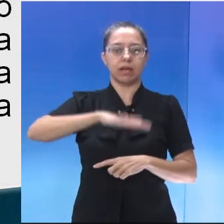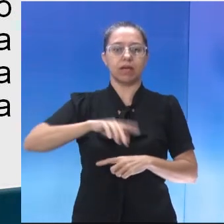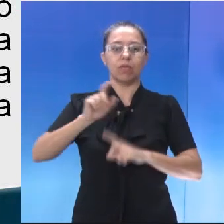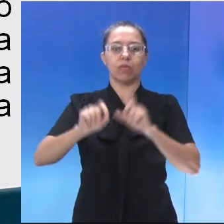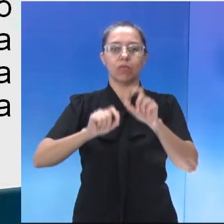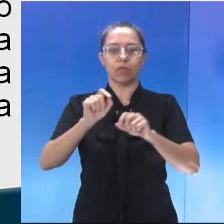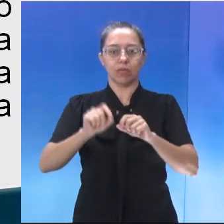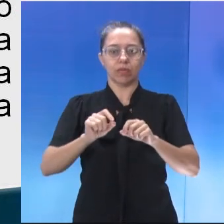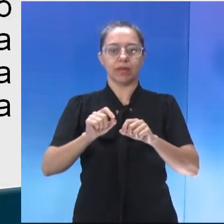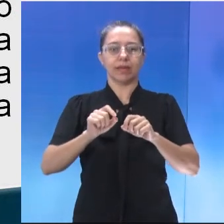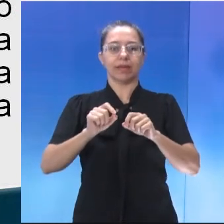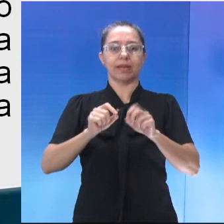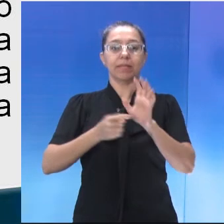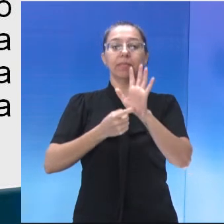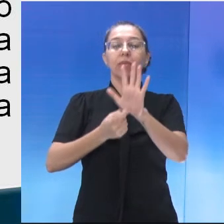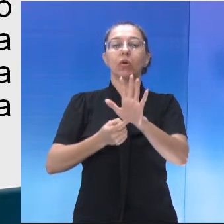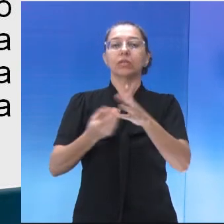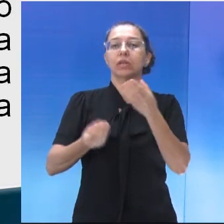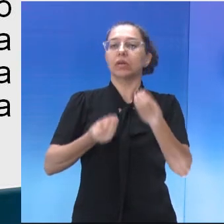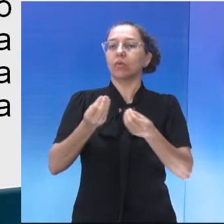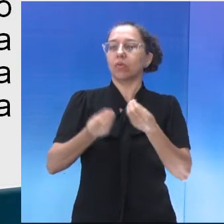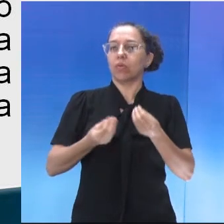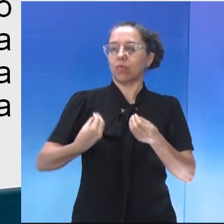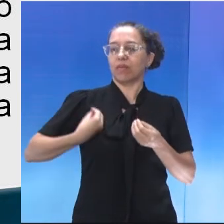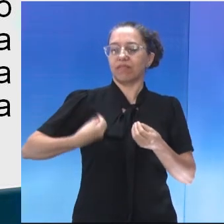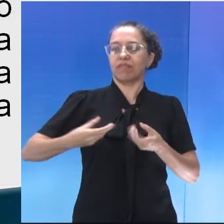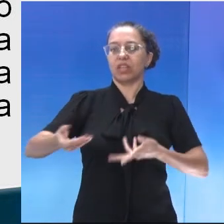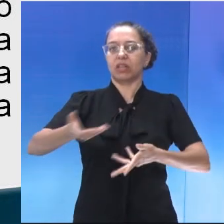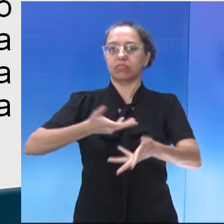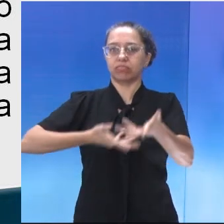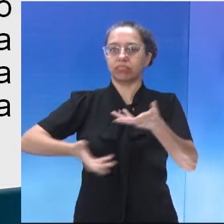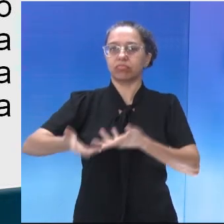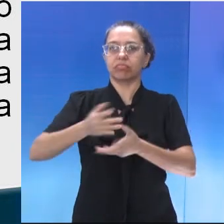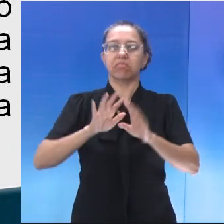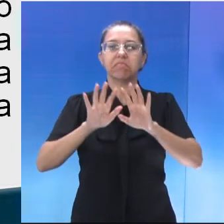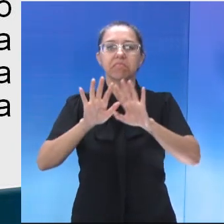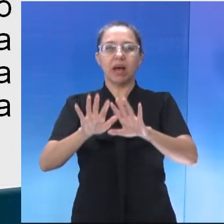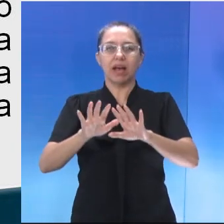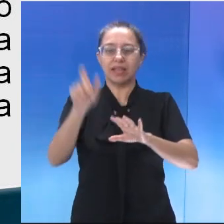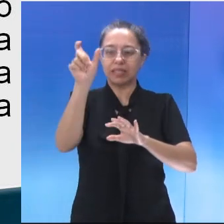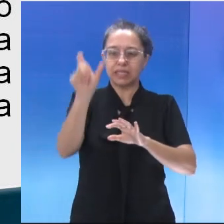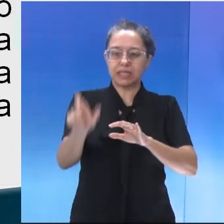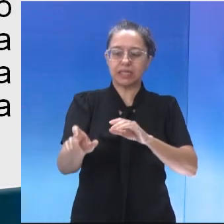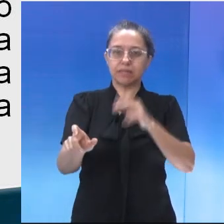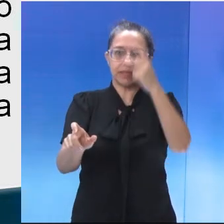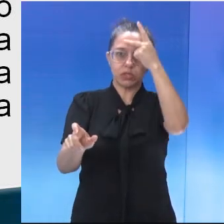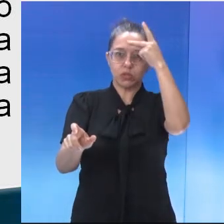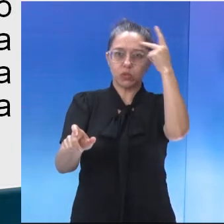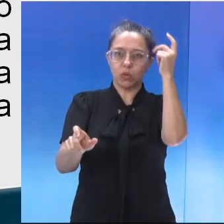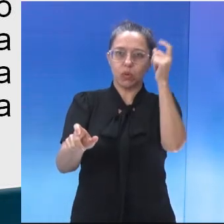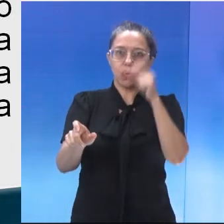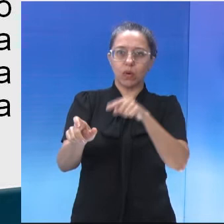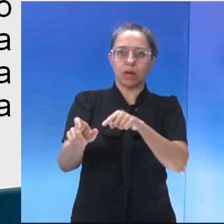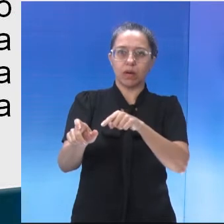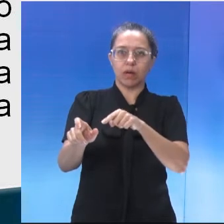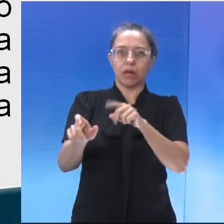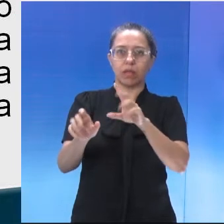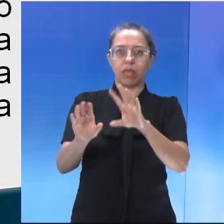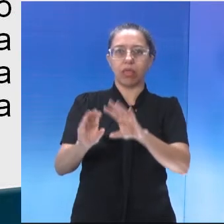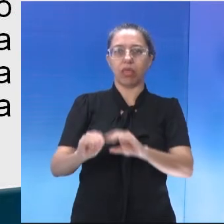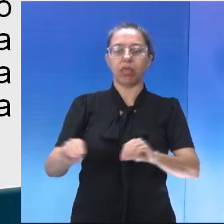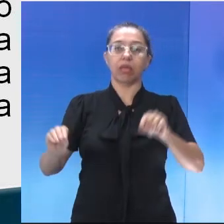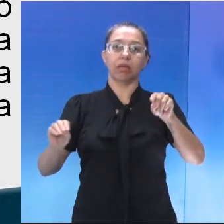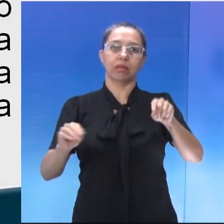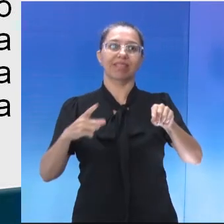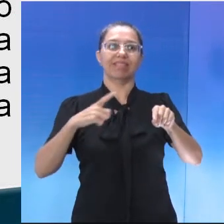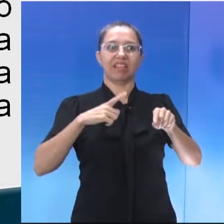realização humana. Uma evidente degradação do ser para o ter. Então, quem tem mais e mostra nas redes